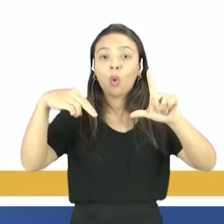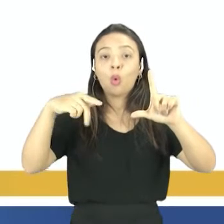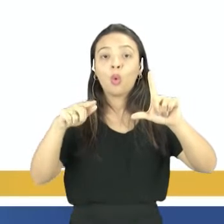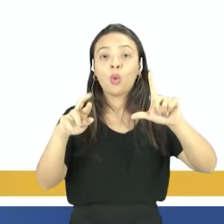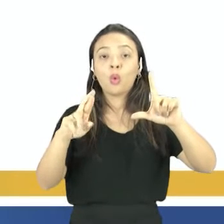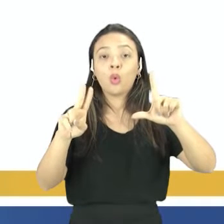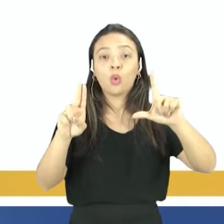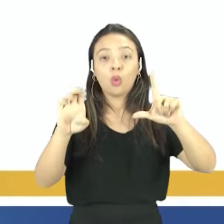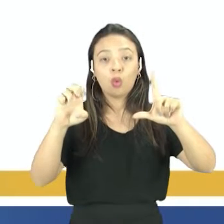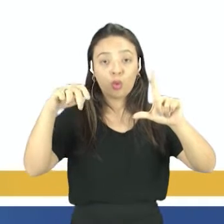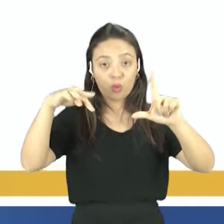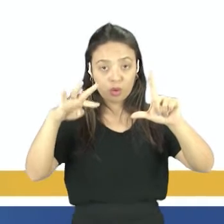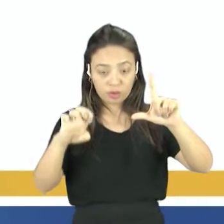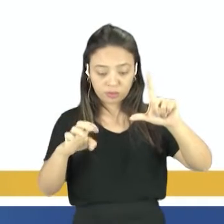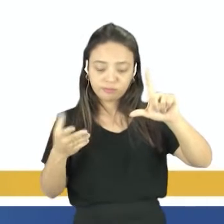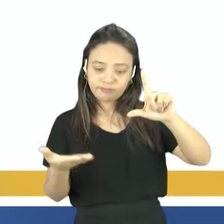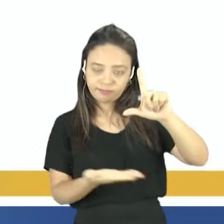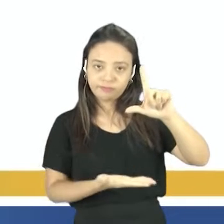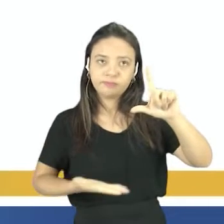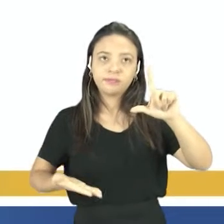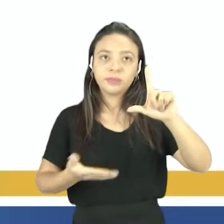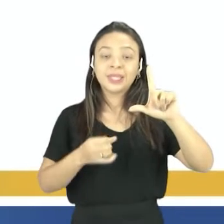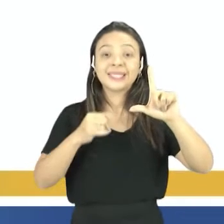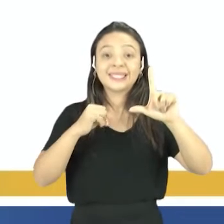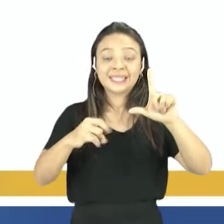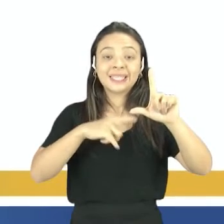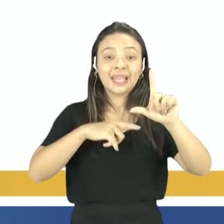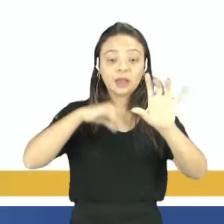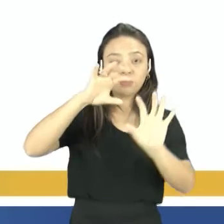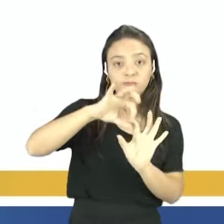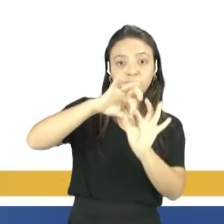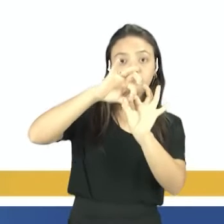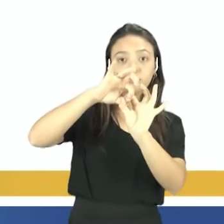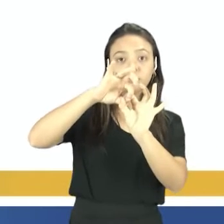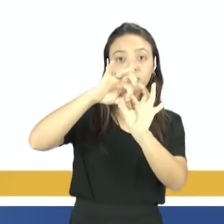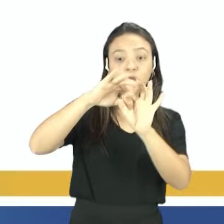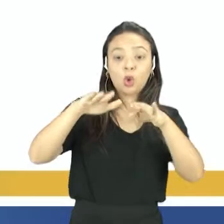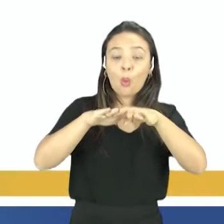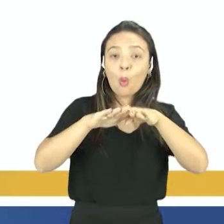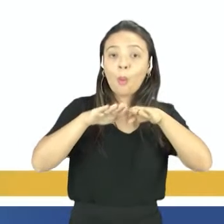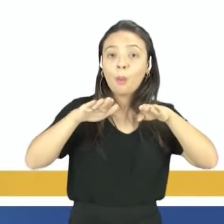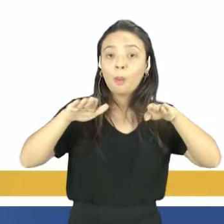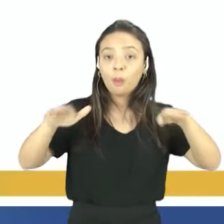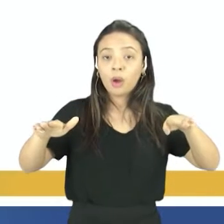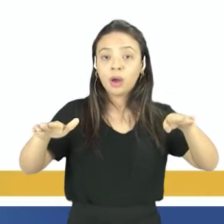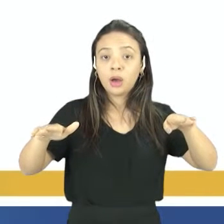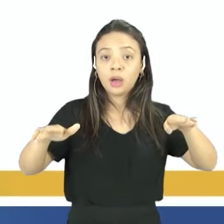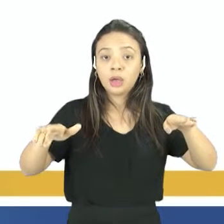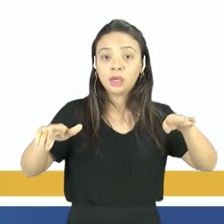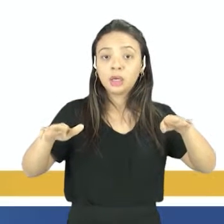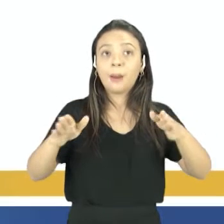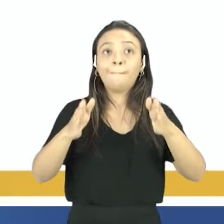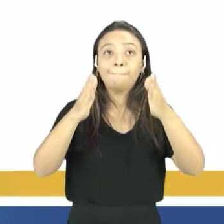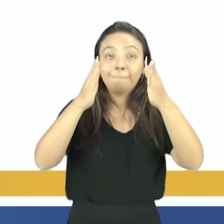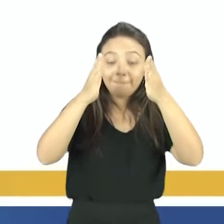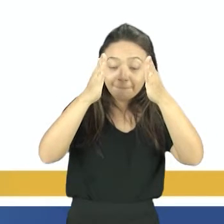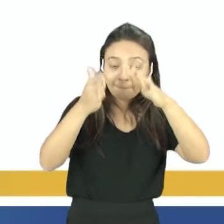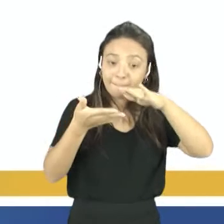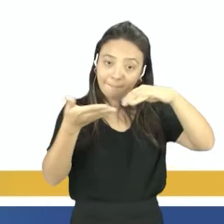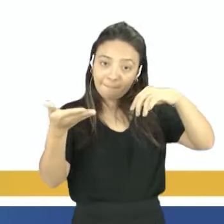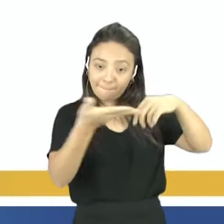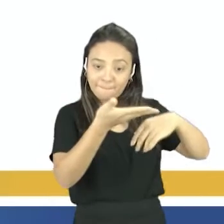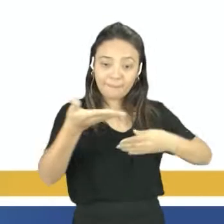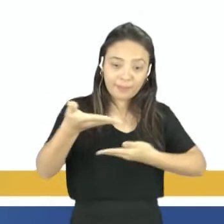quando acontece a intersecção de um plano paralelo da base de uma pirâmide com a pirâmide,